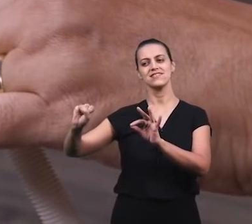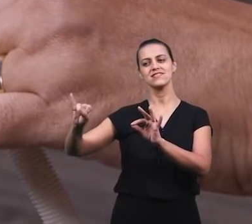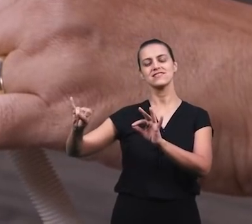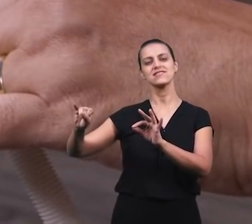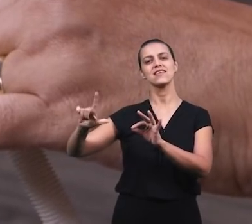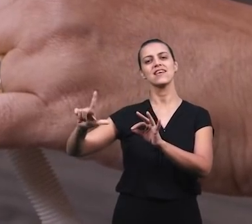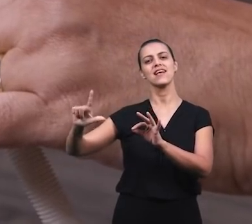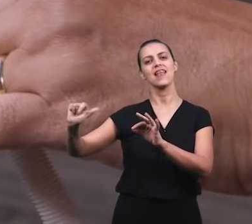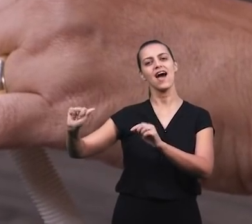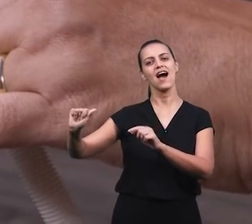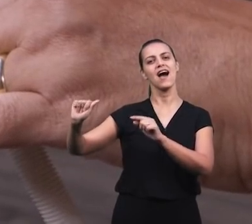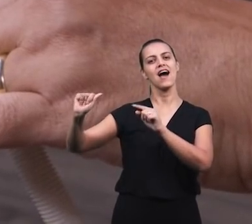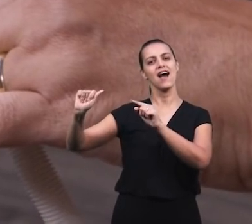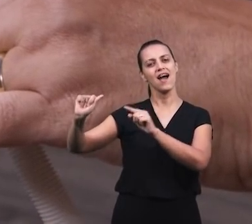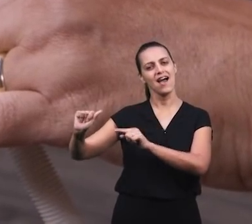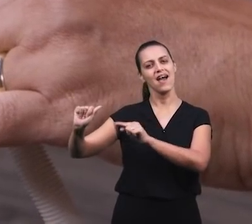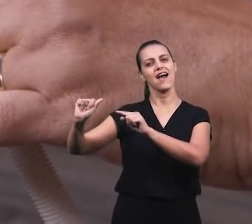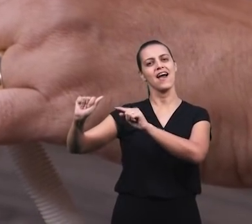Si,